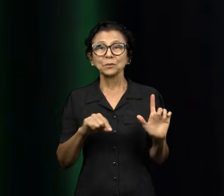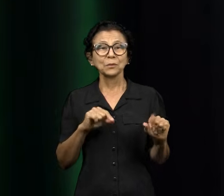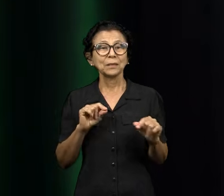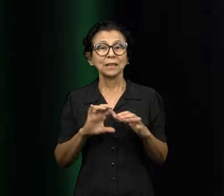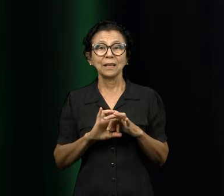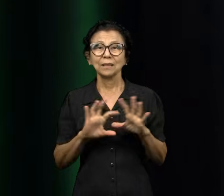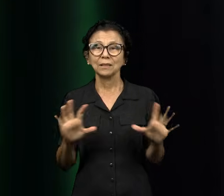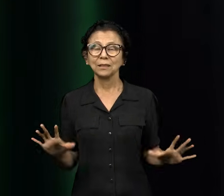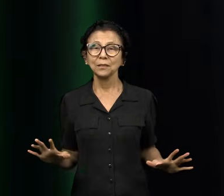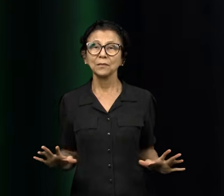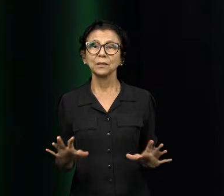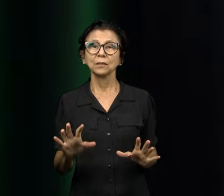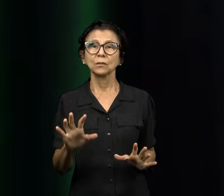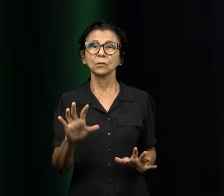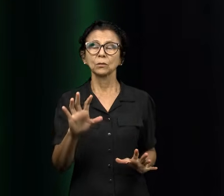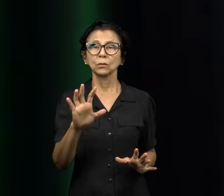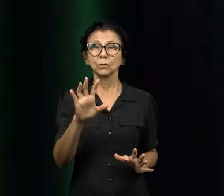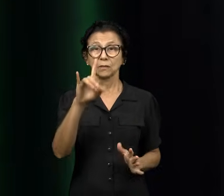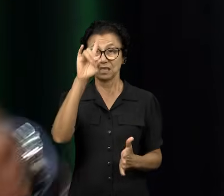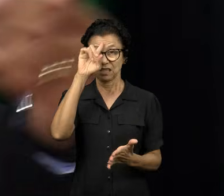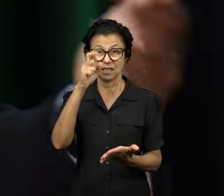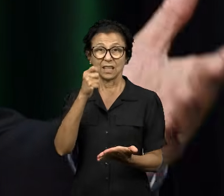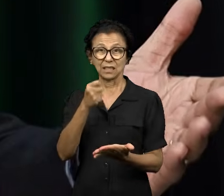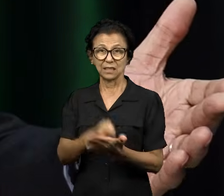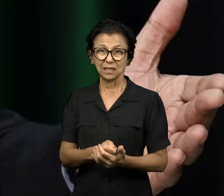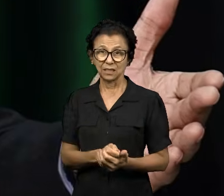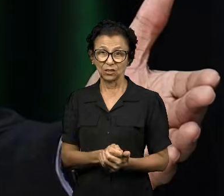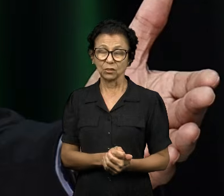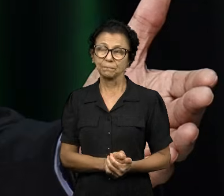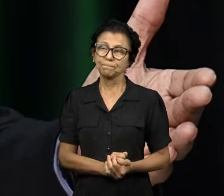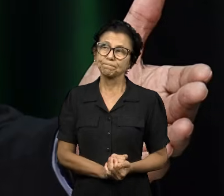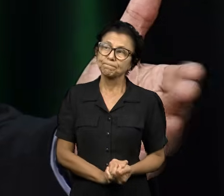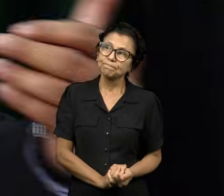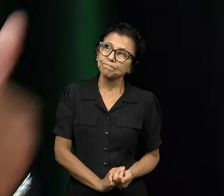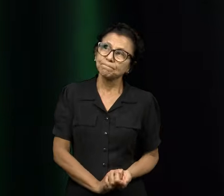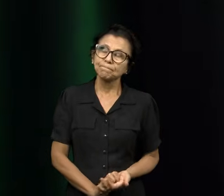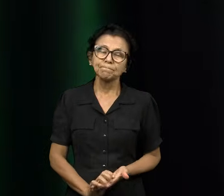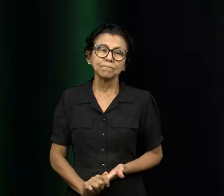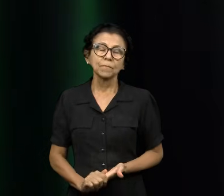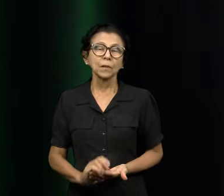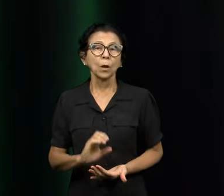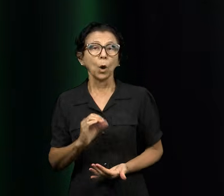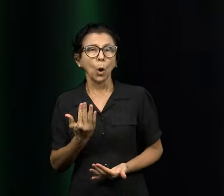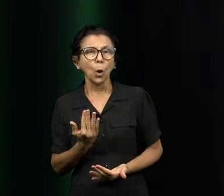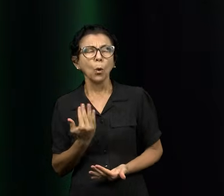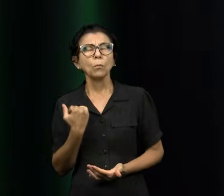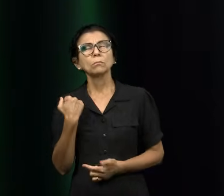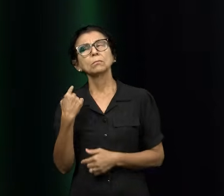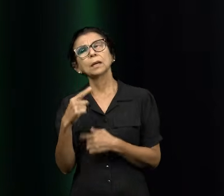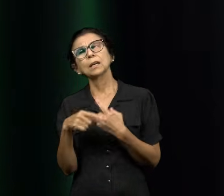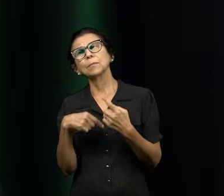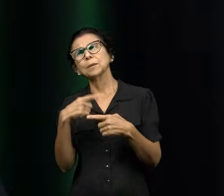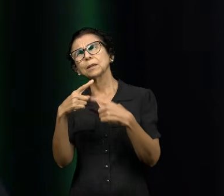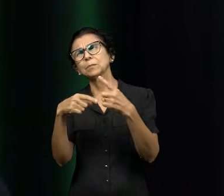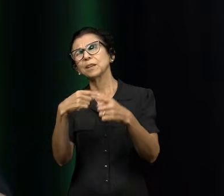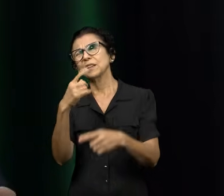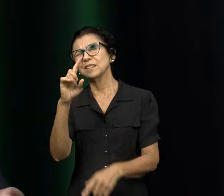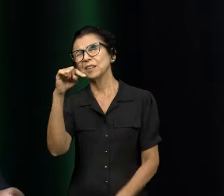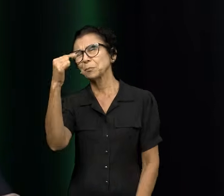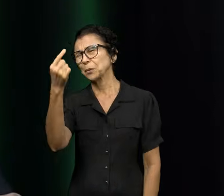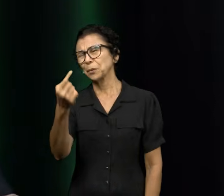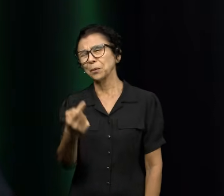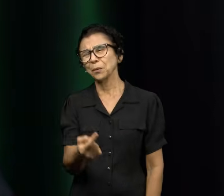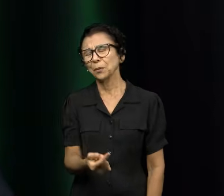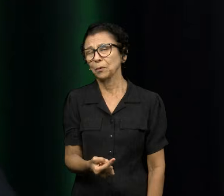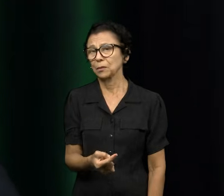porque quando o homem ele decide deixar para depois, ele está negando. Né? É um momento, então,